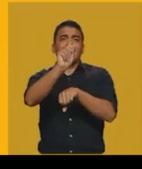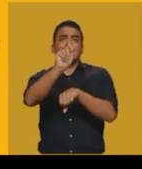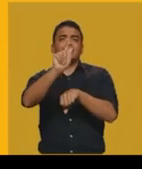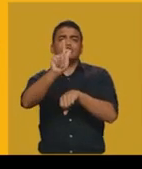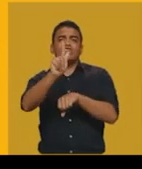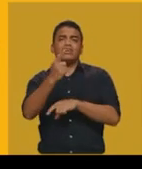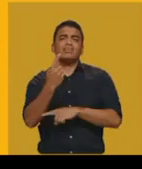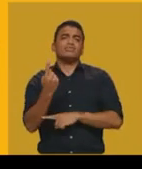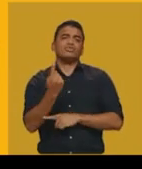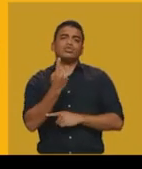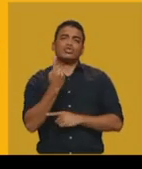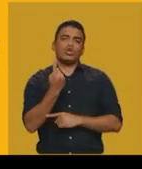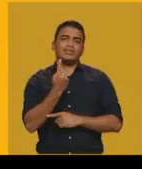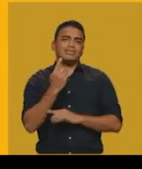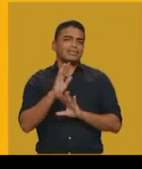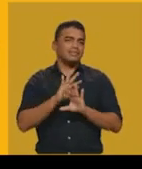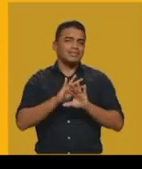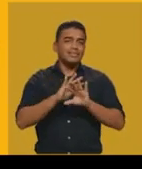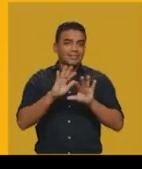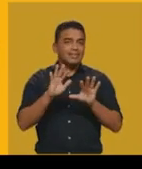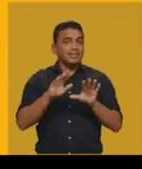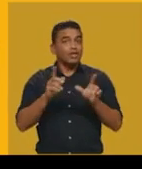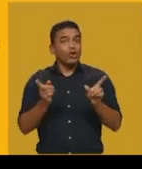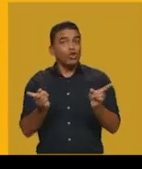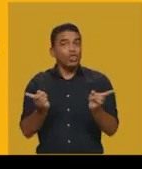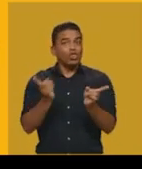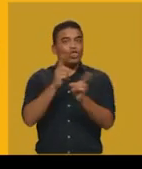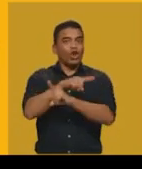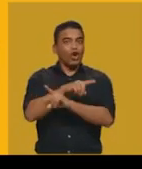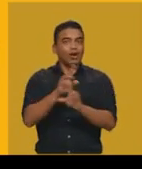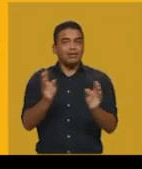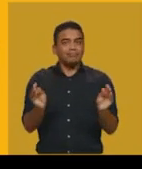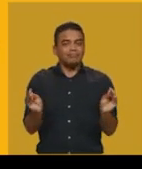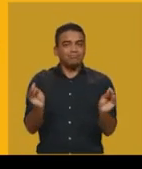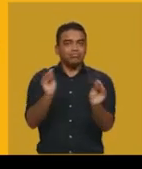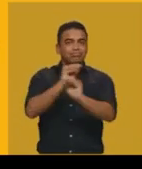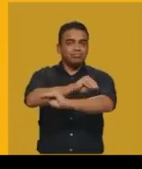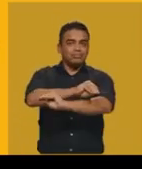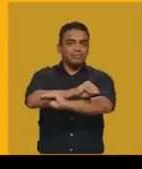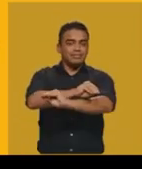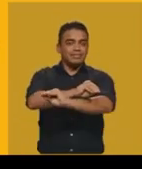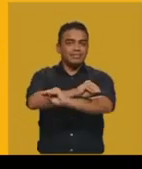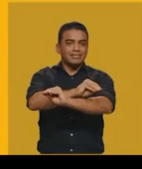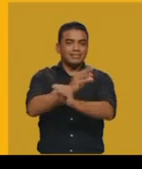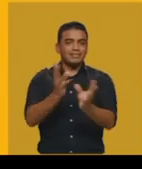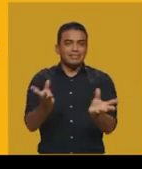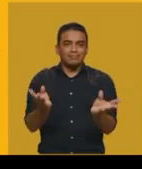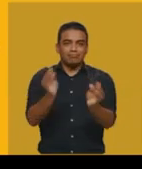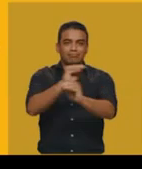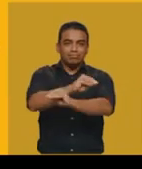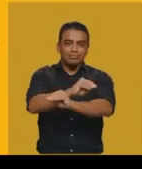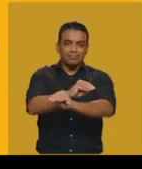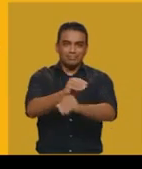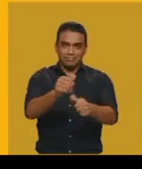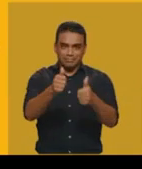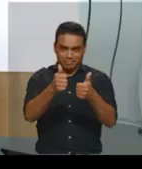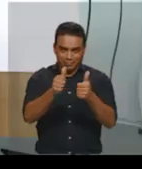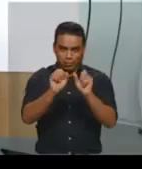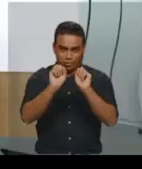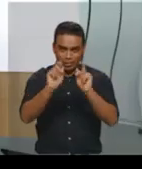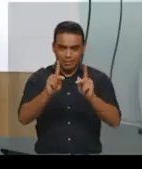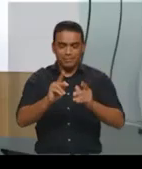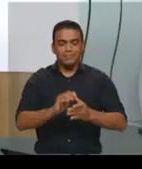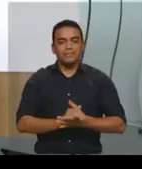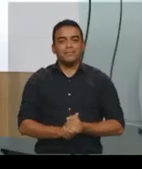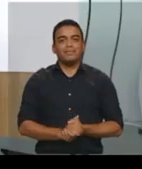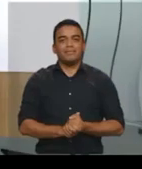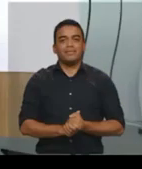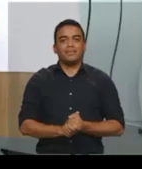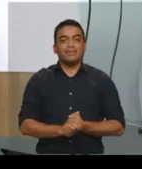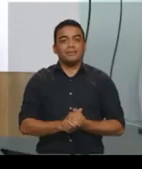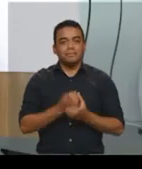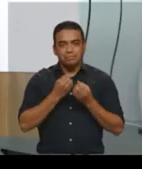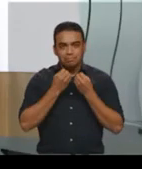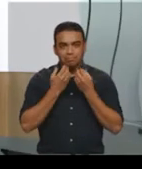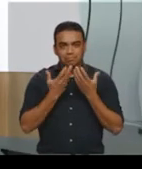uma troca e é chamada também de simples troca ou deslocamento, ok?